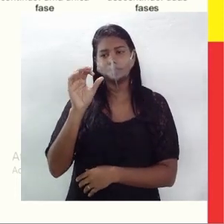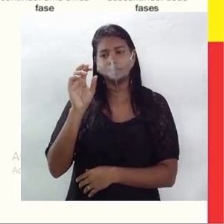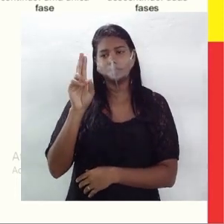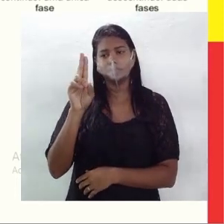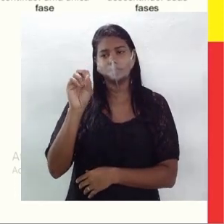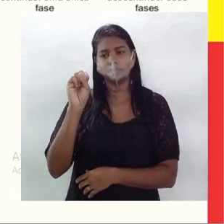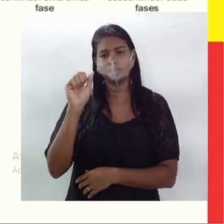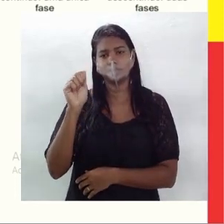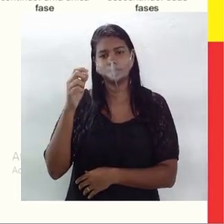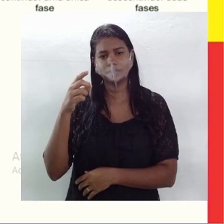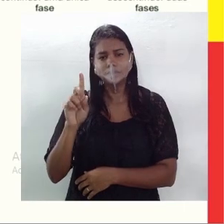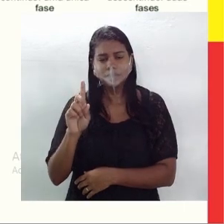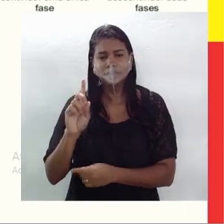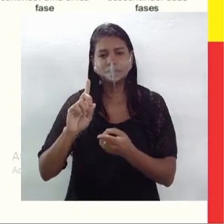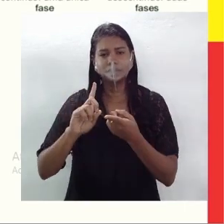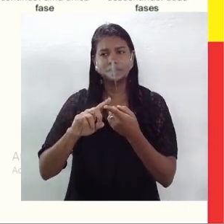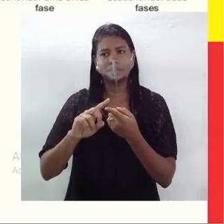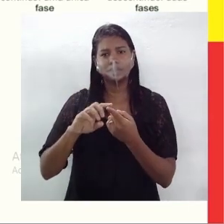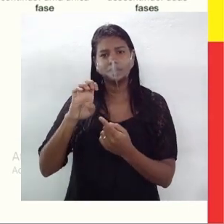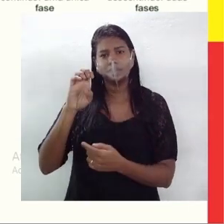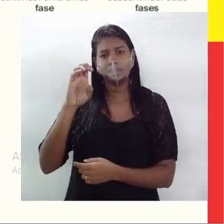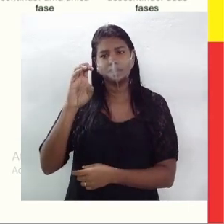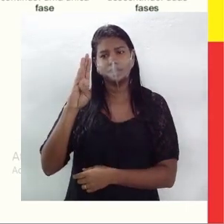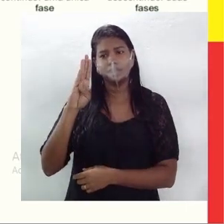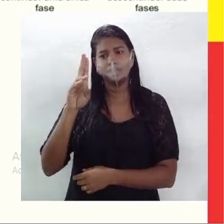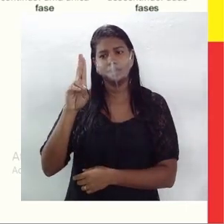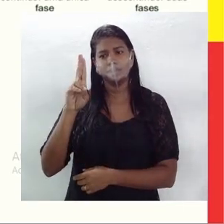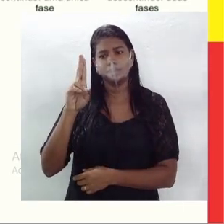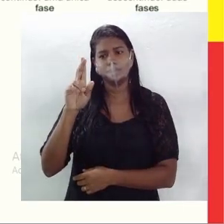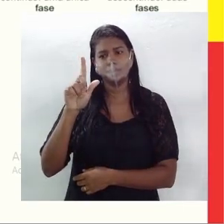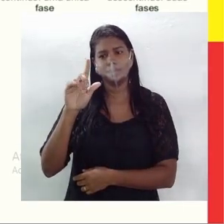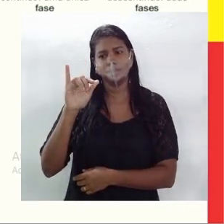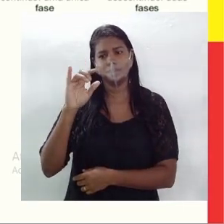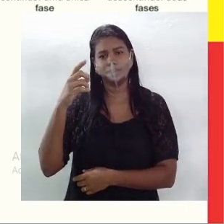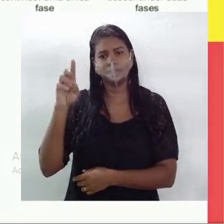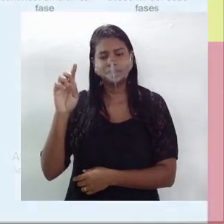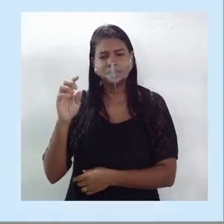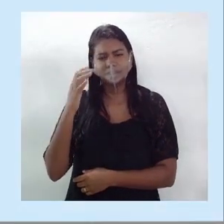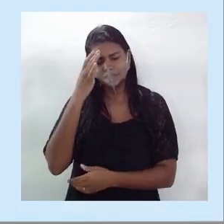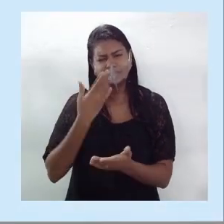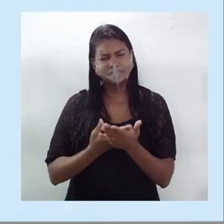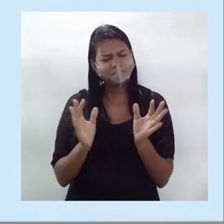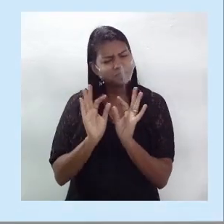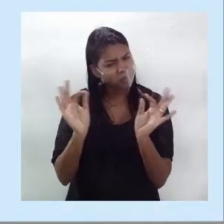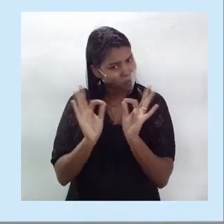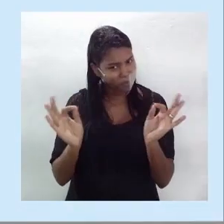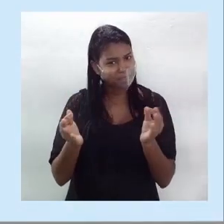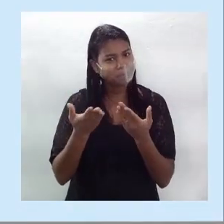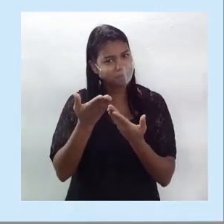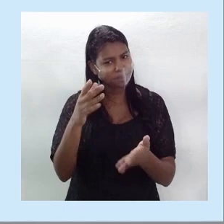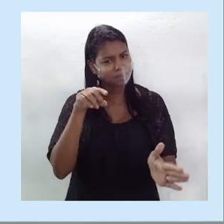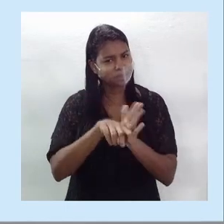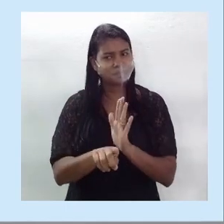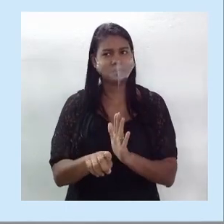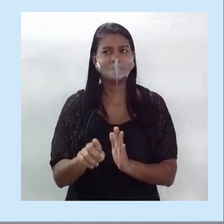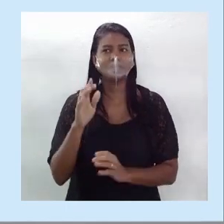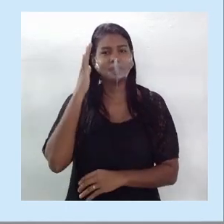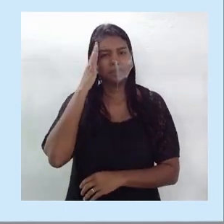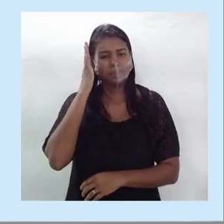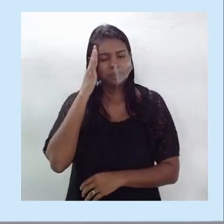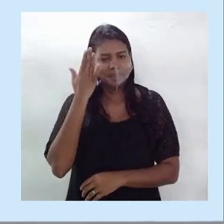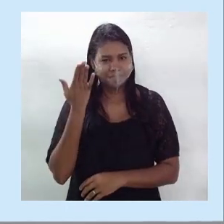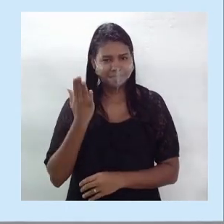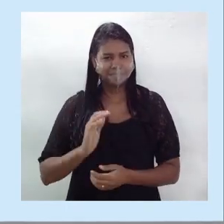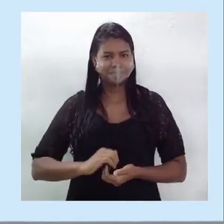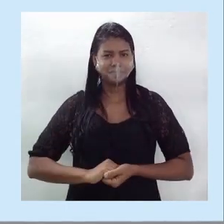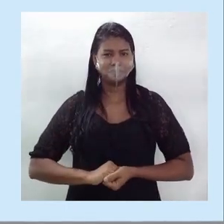sua temperatura de ebulição. Eu acredito que ficou bem simples essa questão para que você pudesse